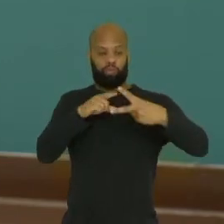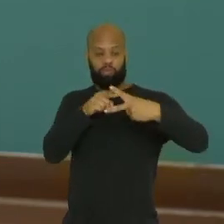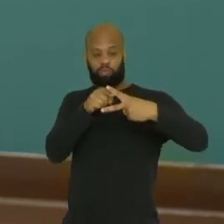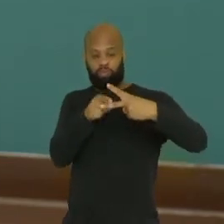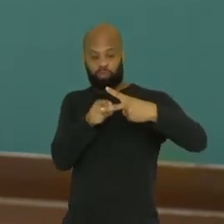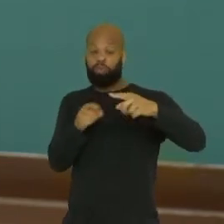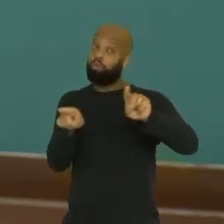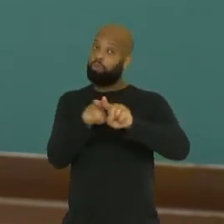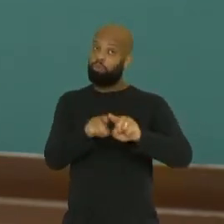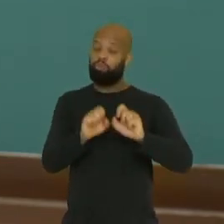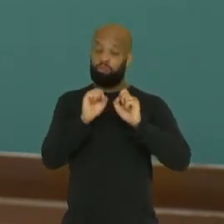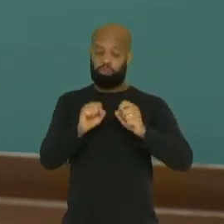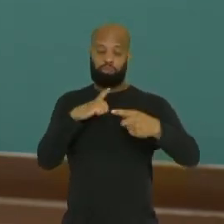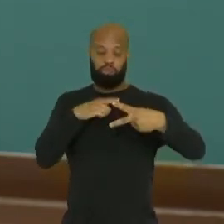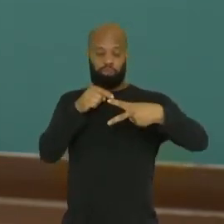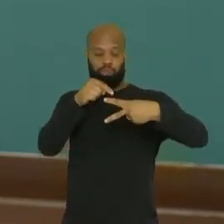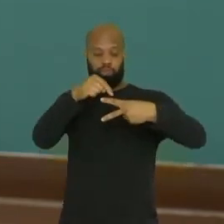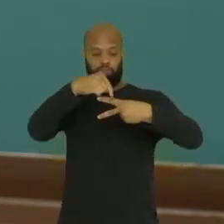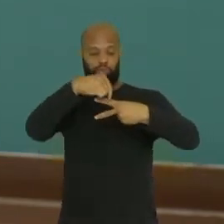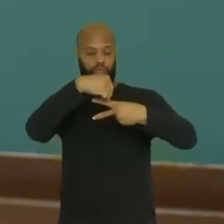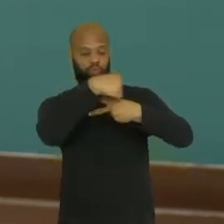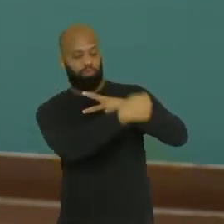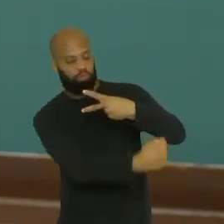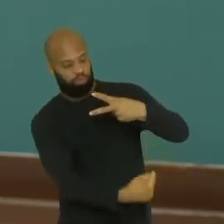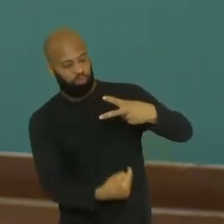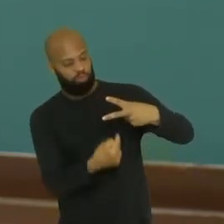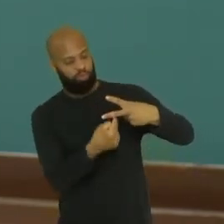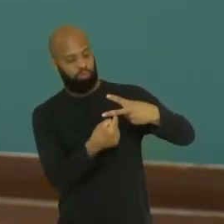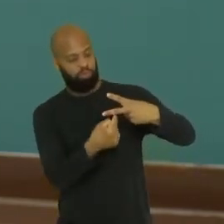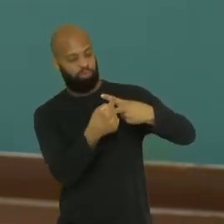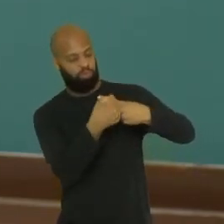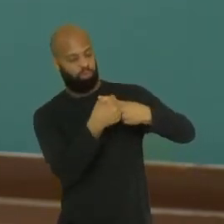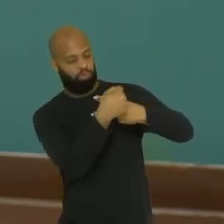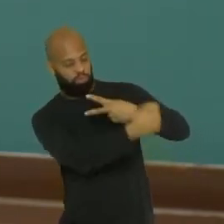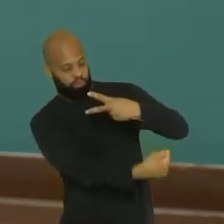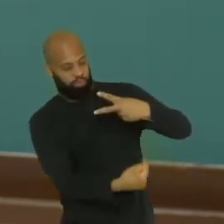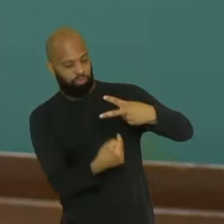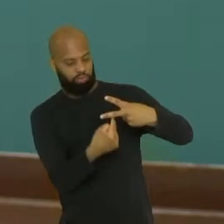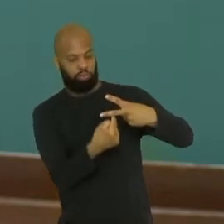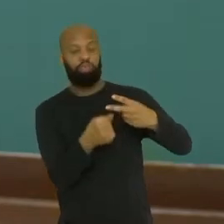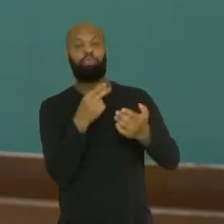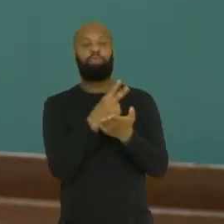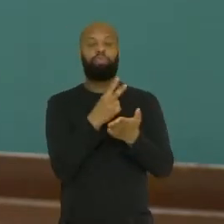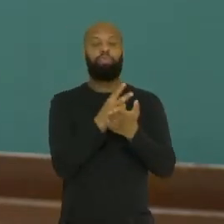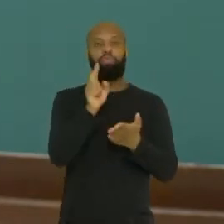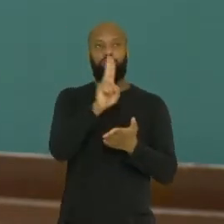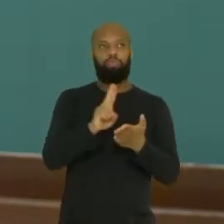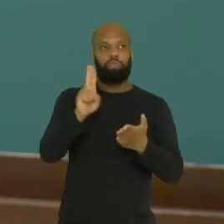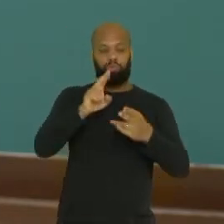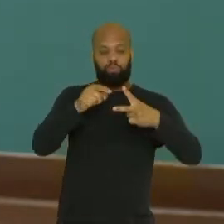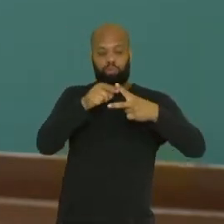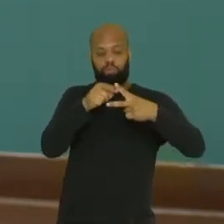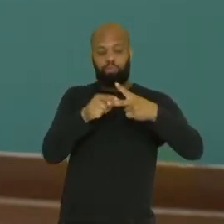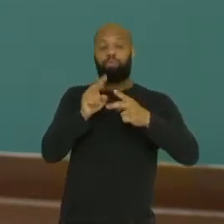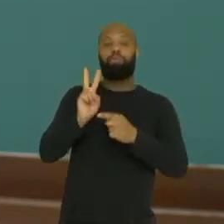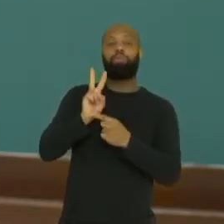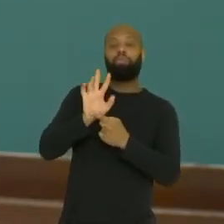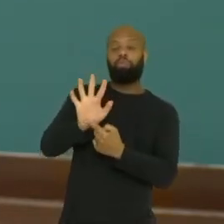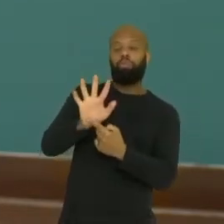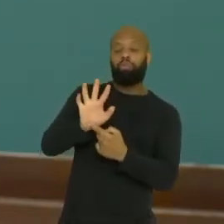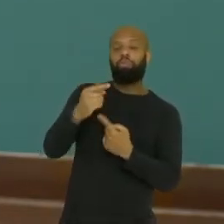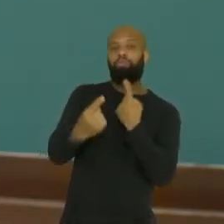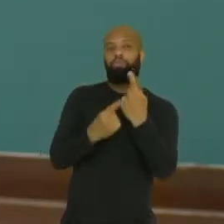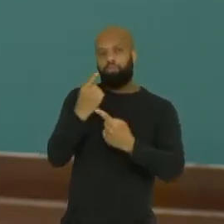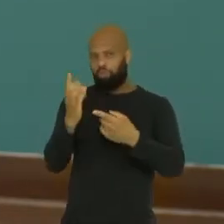dessa abertura aqui de fora, digamos assim, essa maior, né? Então a gente sempre usa essa marquinha do arco para dizer da qual